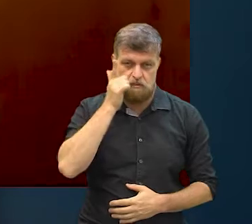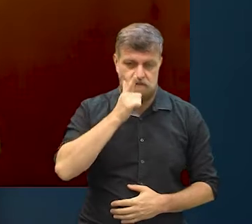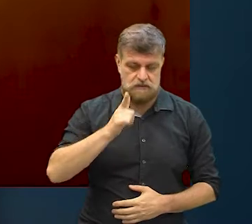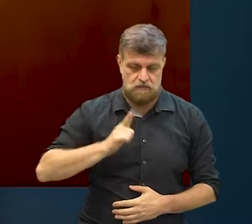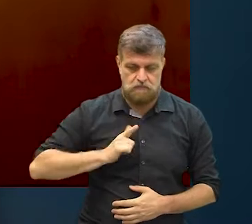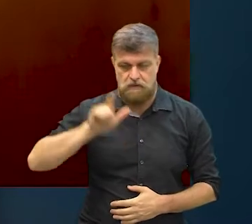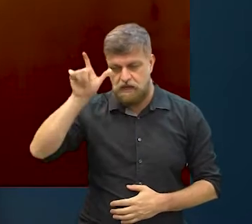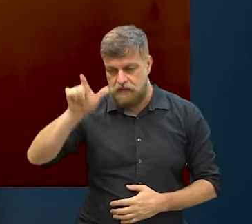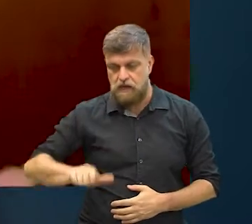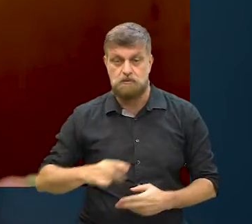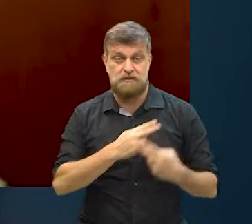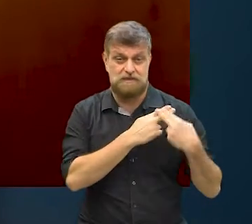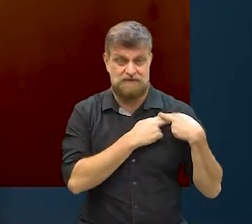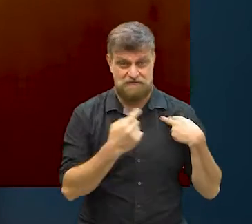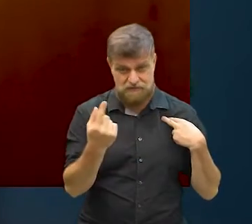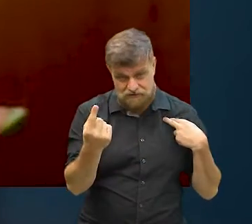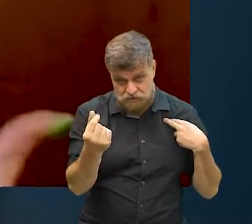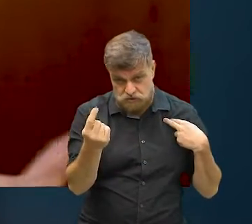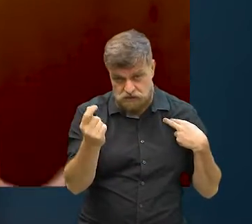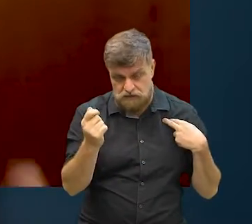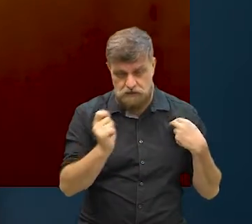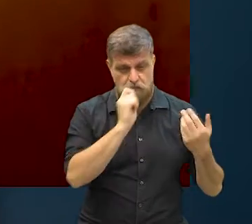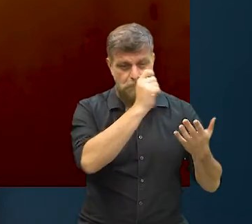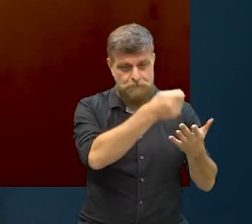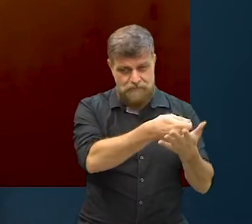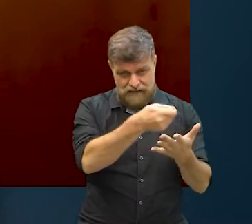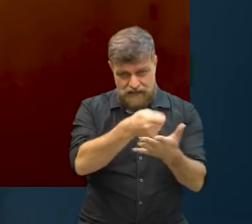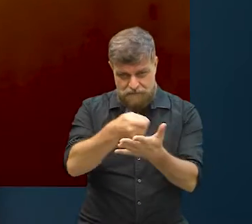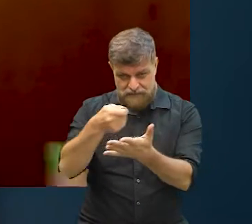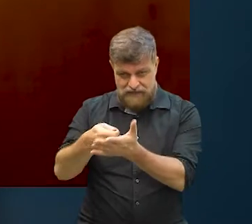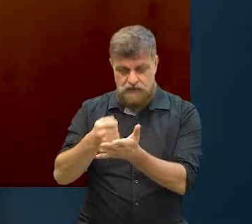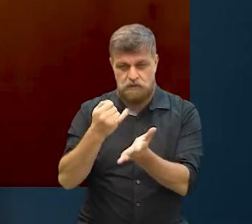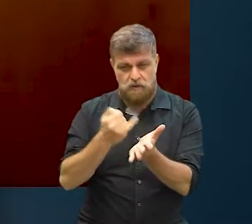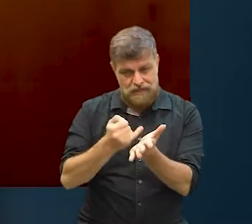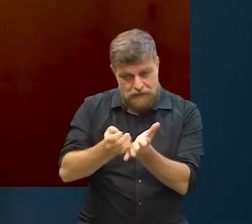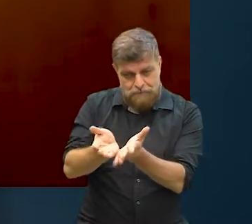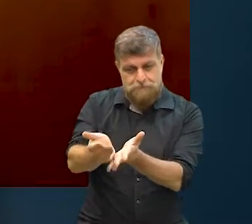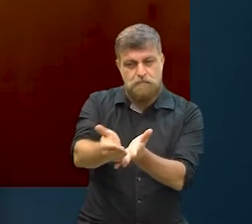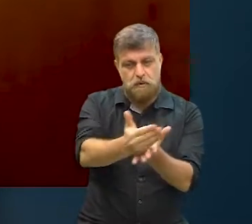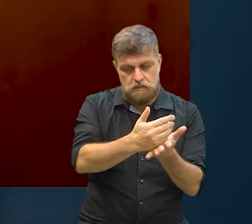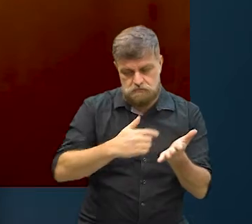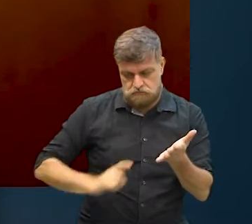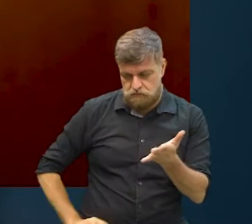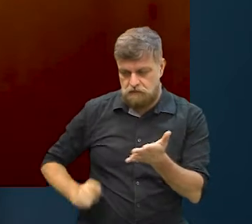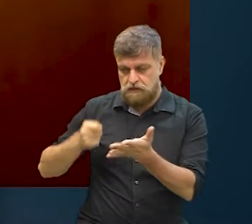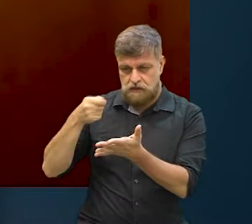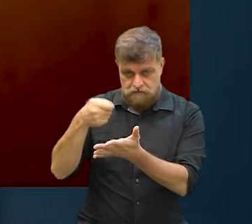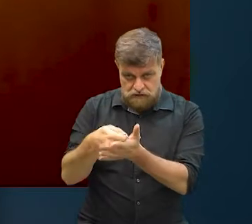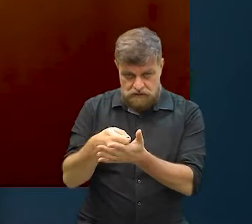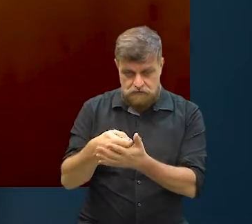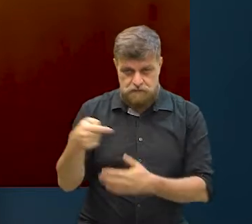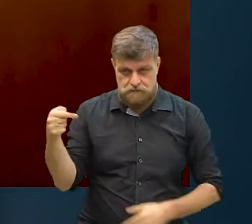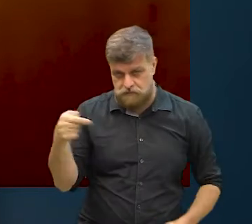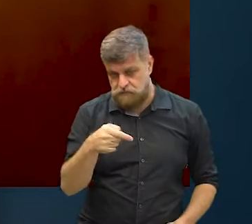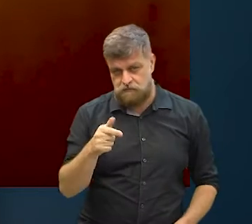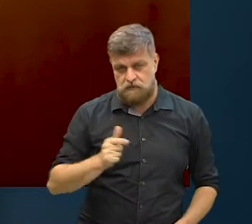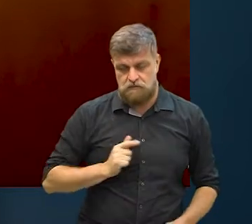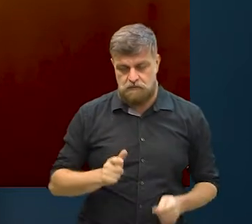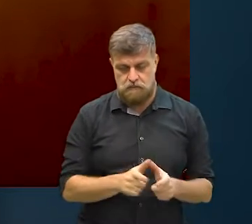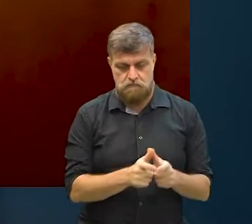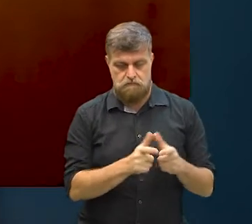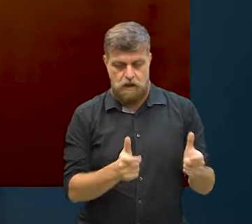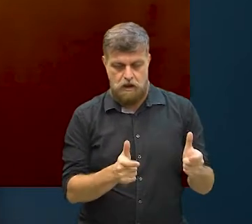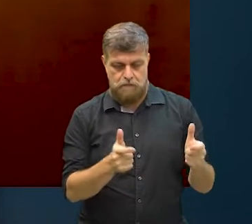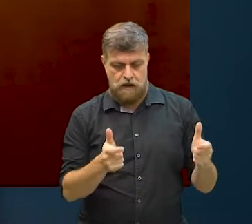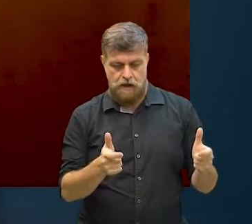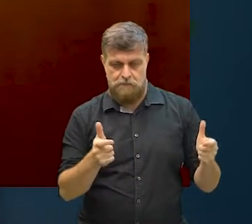Então, eu que faço toda a parte financeira, eu que faço todos os pagamentos, todos os impostos. E como foi crescendo, a demanda foi ficando